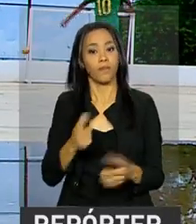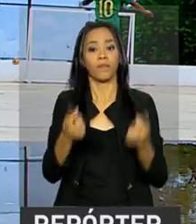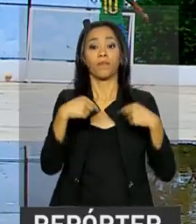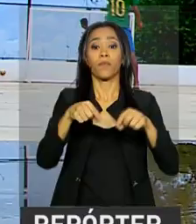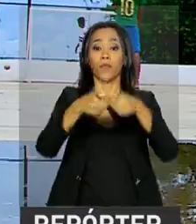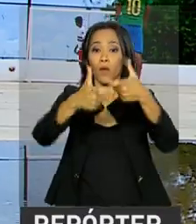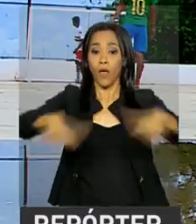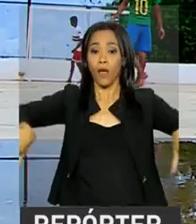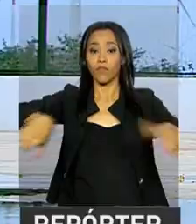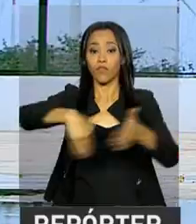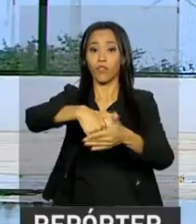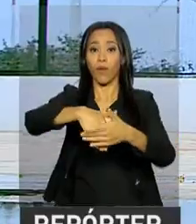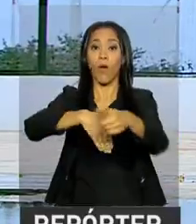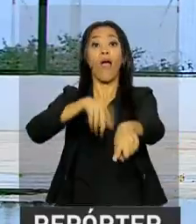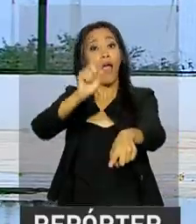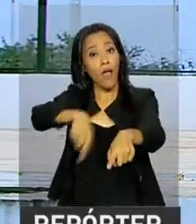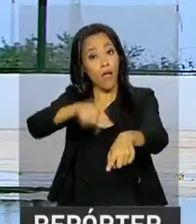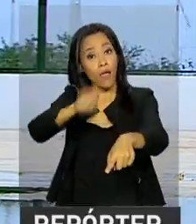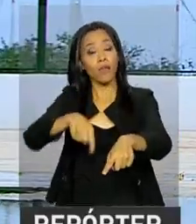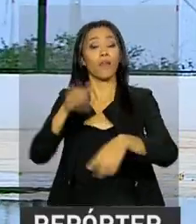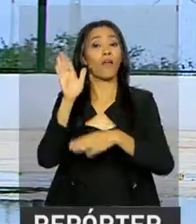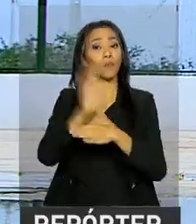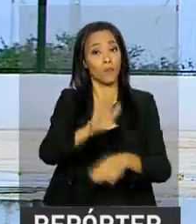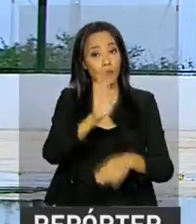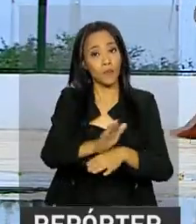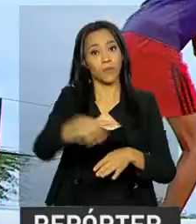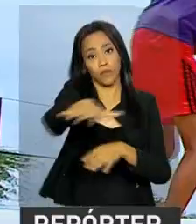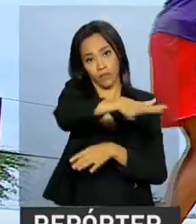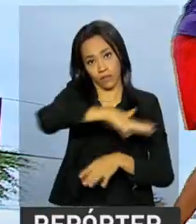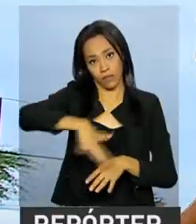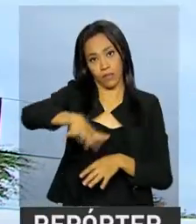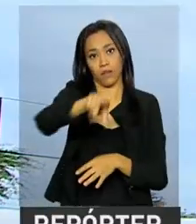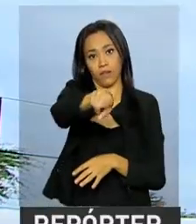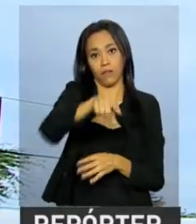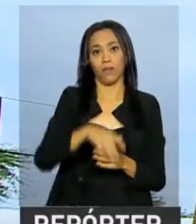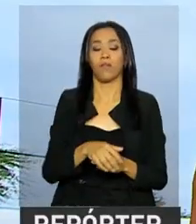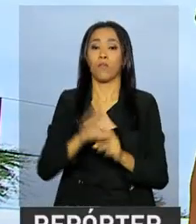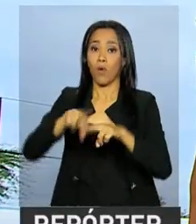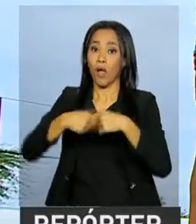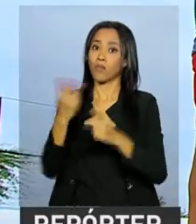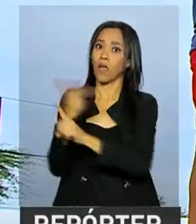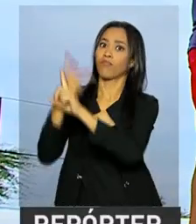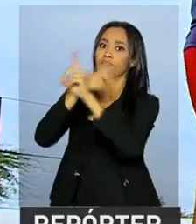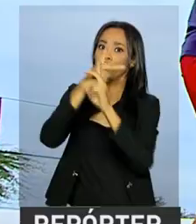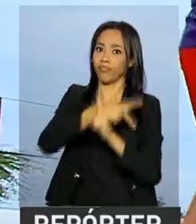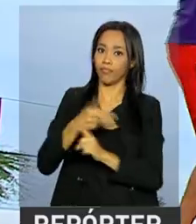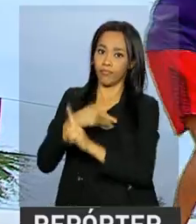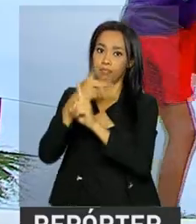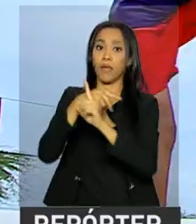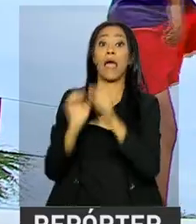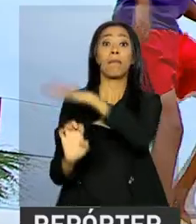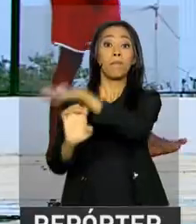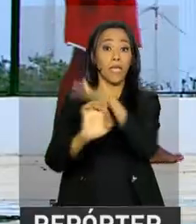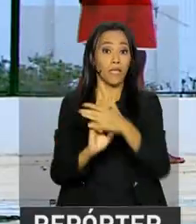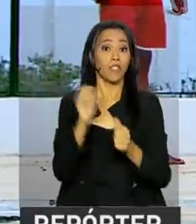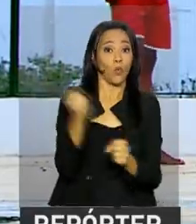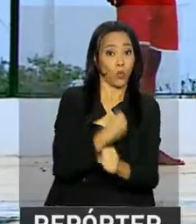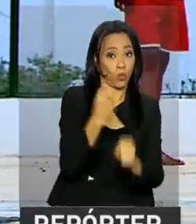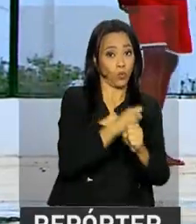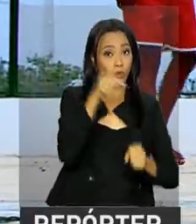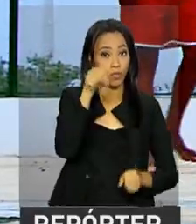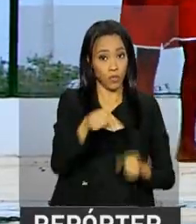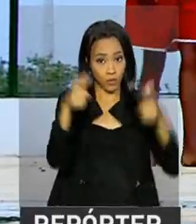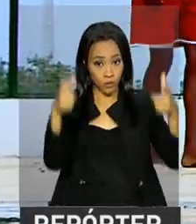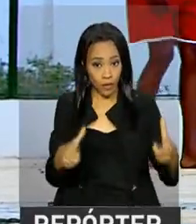futebol é um dos equipamentos que chegaram junto com a energia eólica. Ela foi construída por uma das empresas de parques eólicos. E agora,